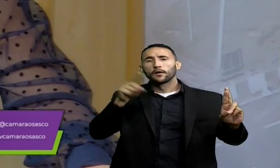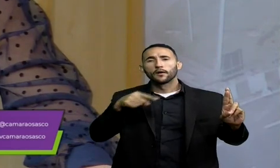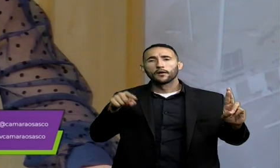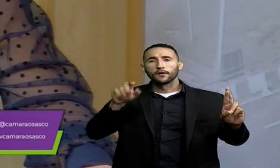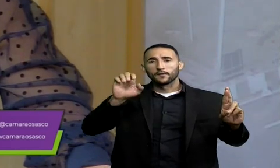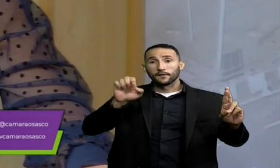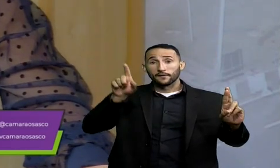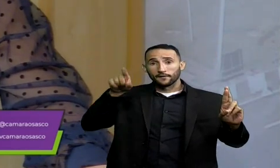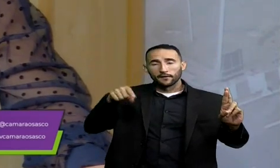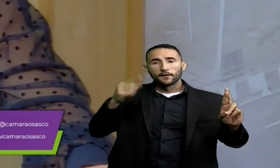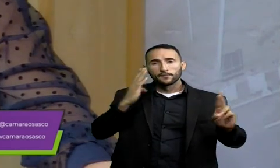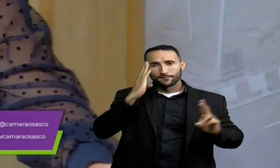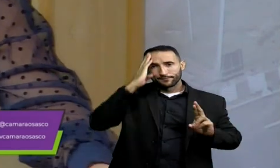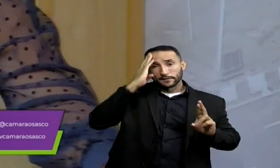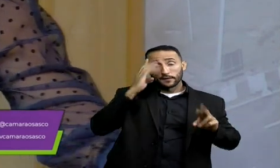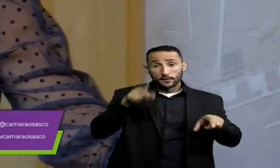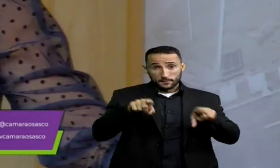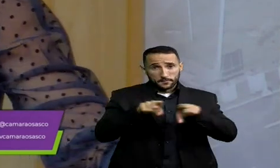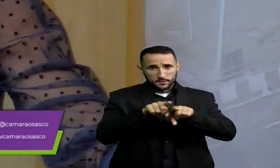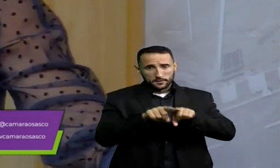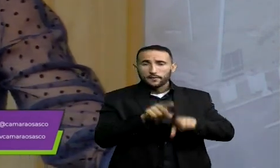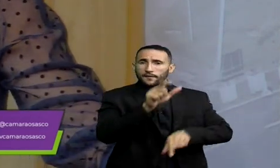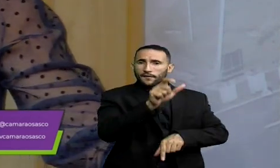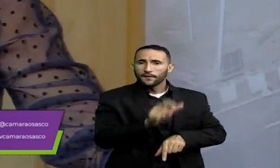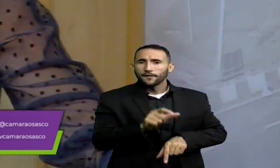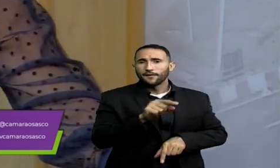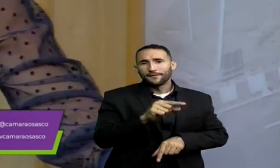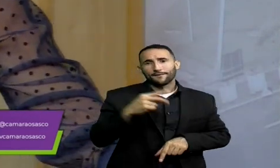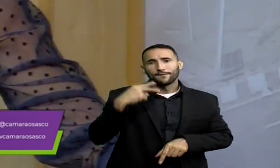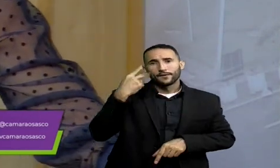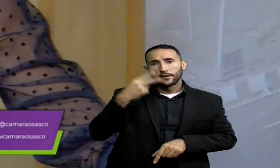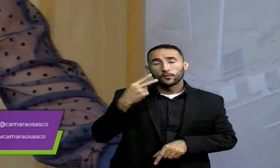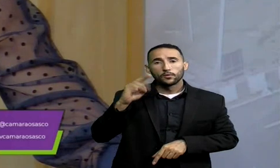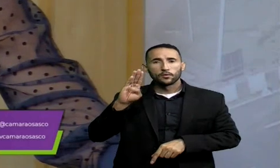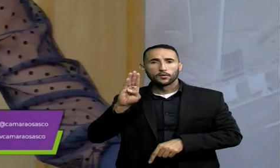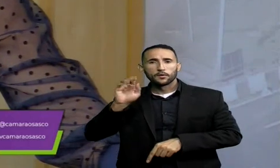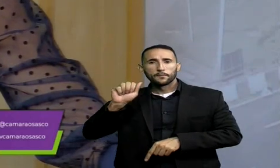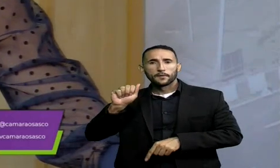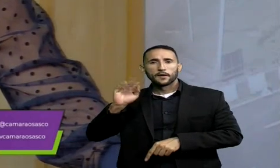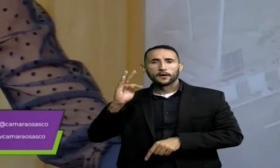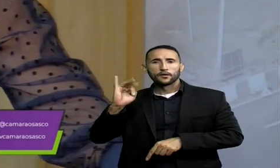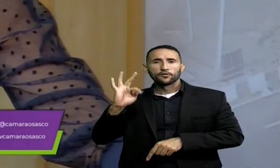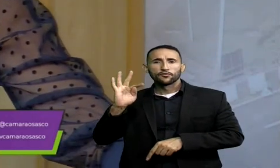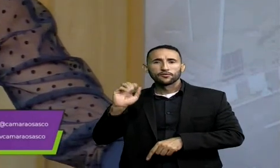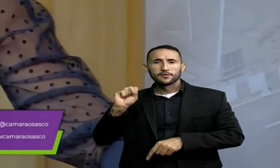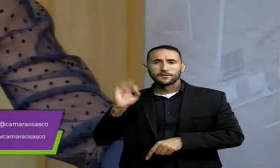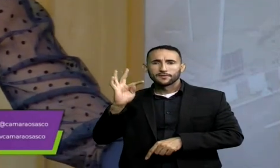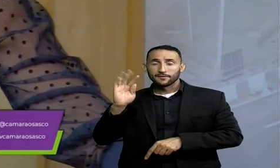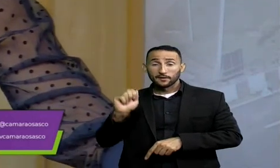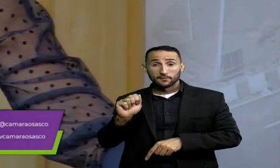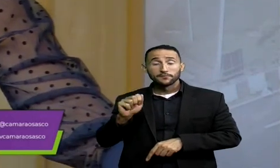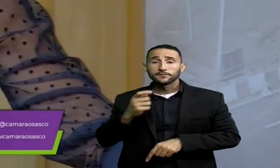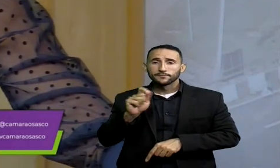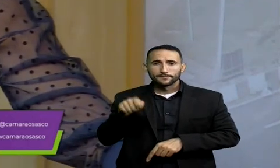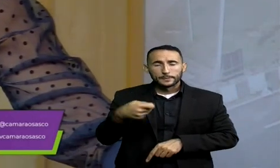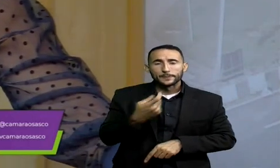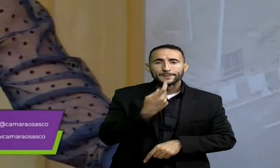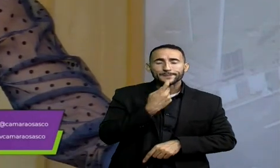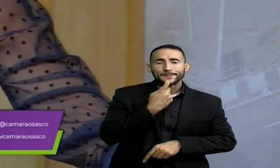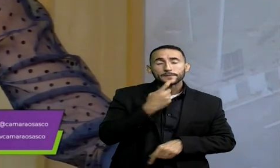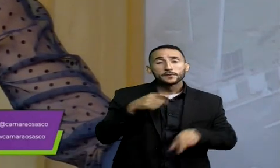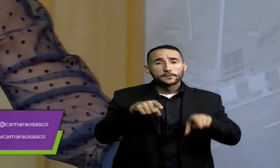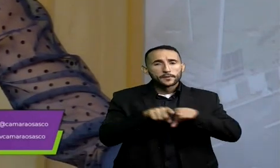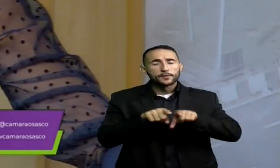também a todos os vereadores aqui presentes nessa casa e ao público presente quero cumprimentar também meu